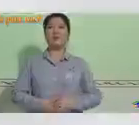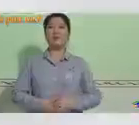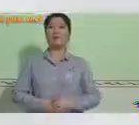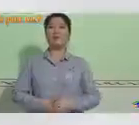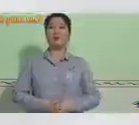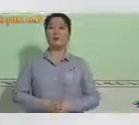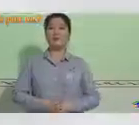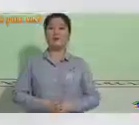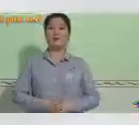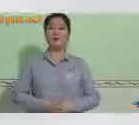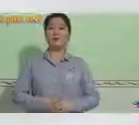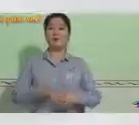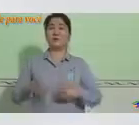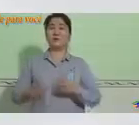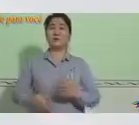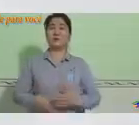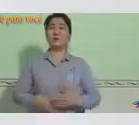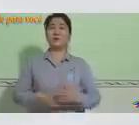2.